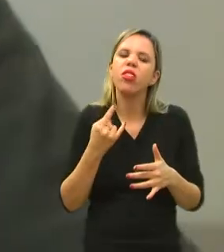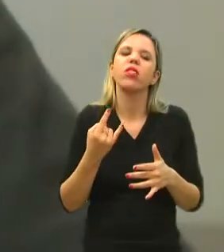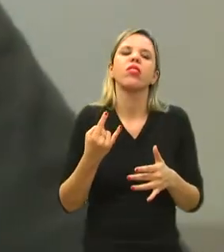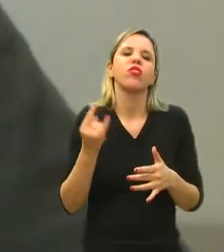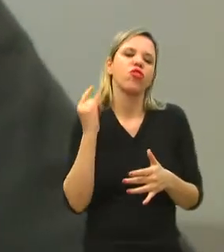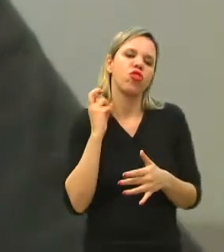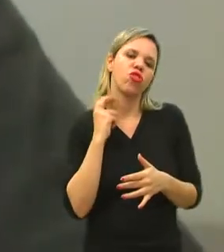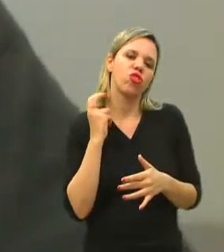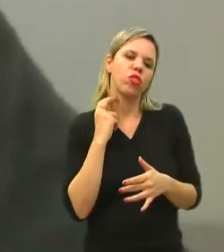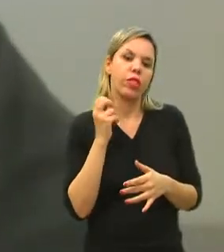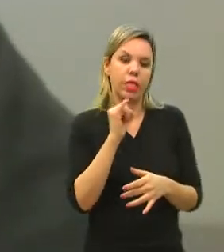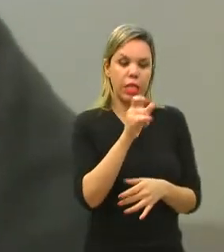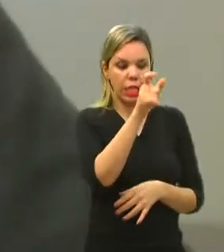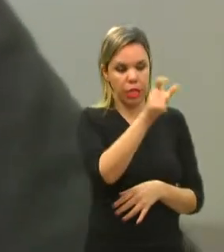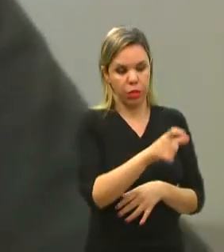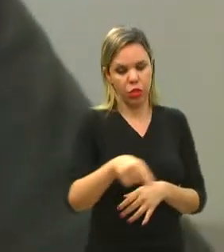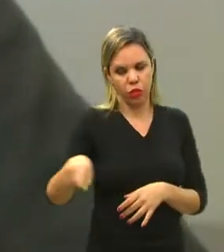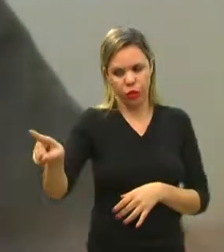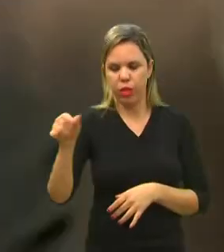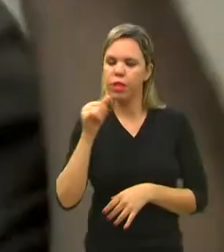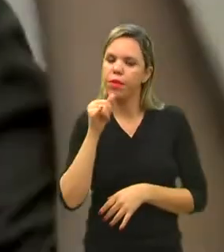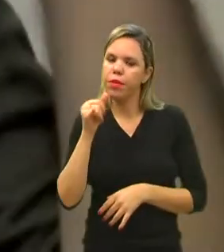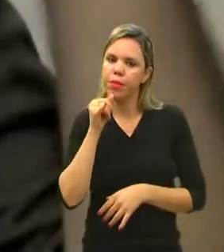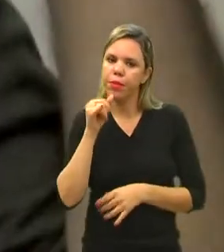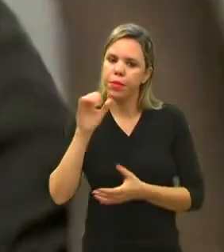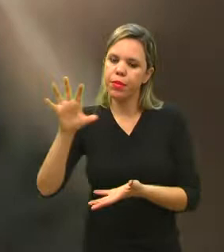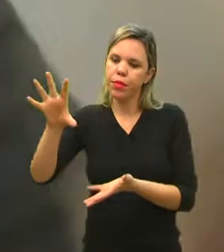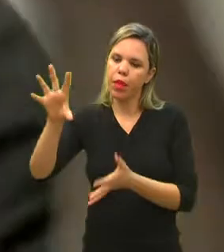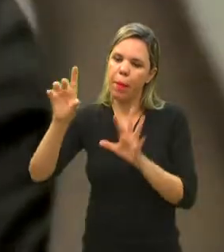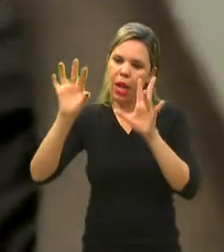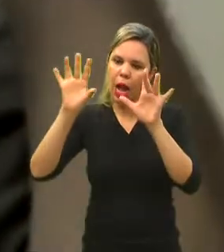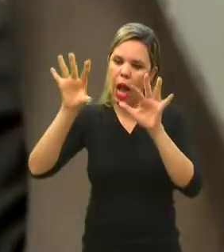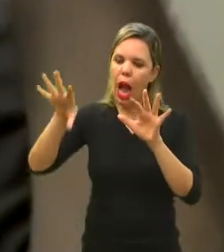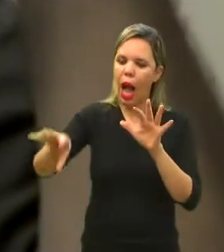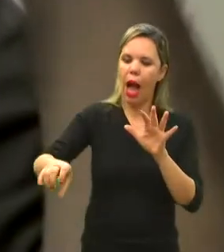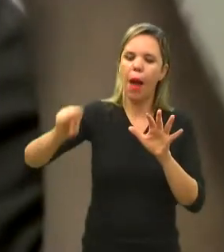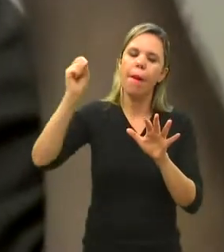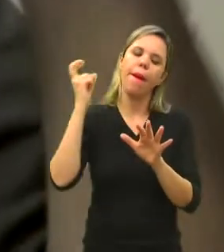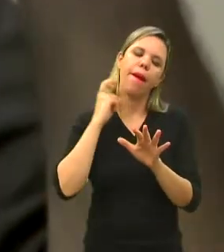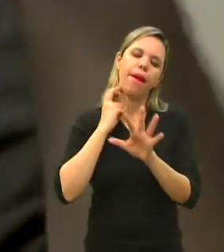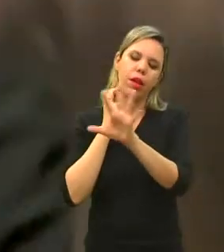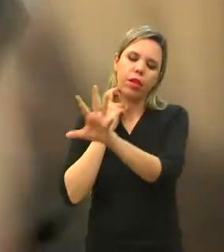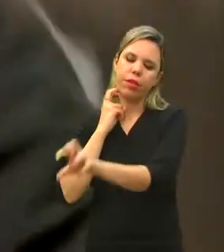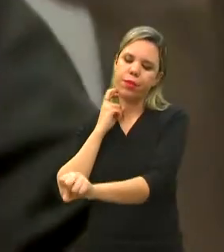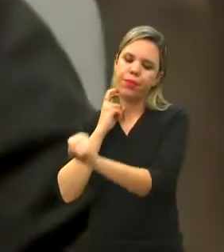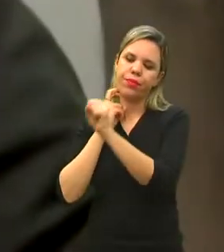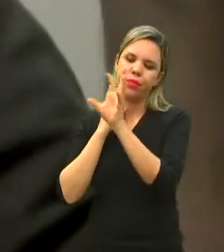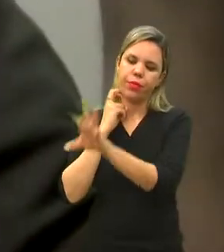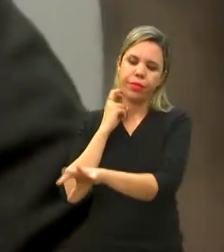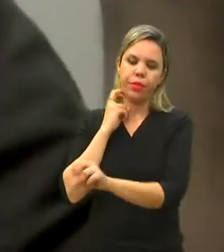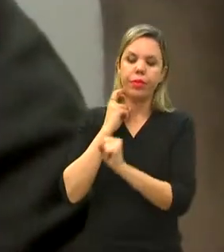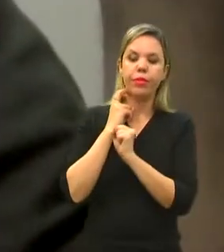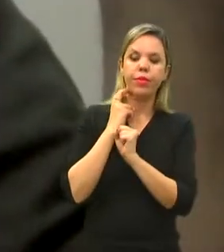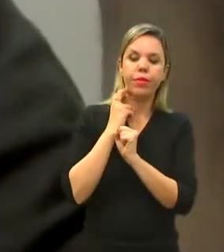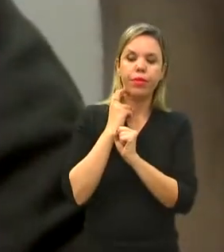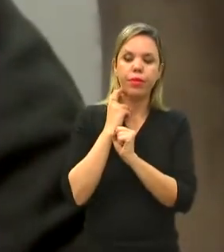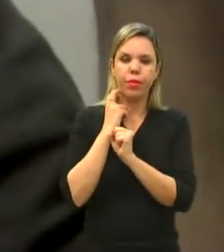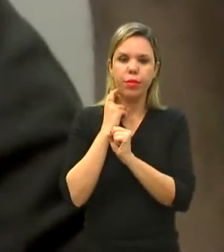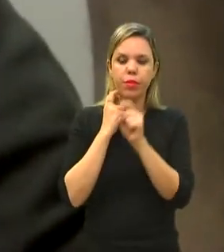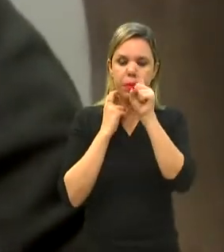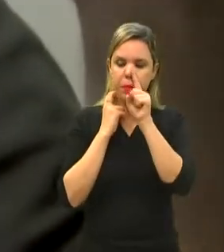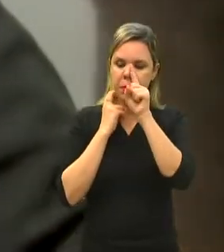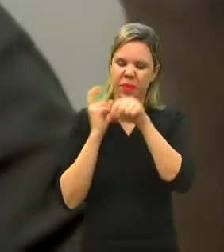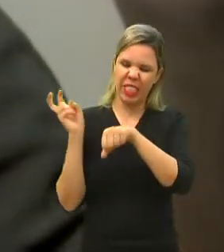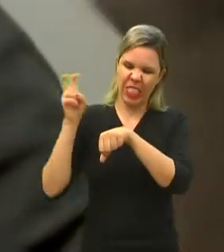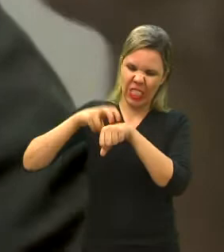Se a pessoa, se o indivíduo vai lá e colhe esse animal com a mão, se ele vai lá e captura esse animal com a mão, né,